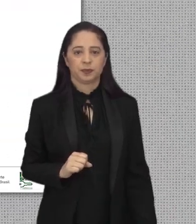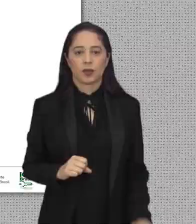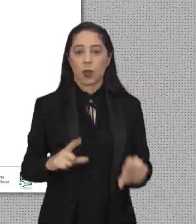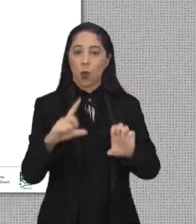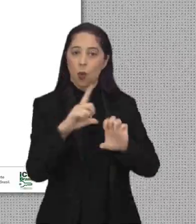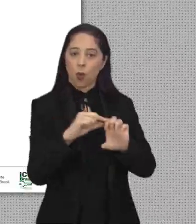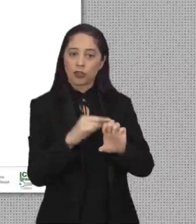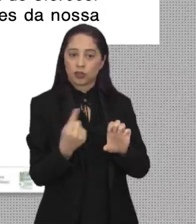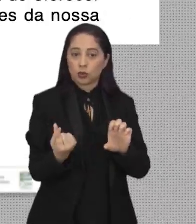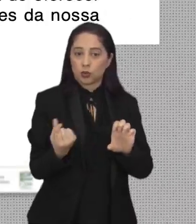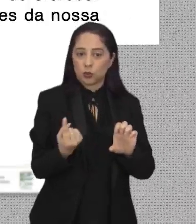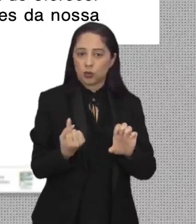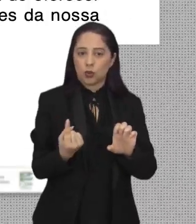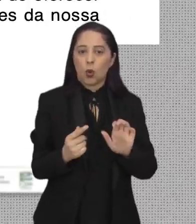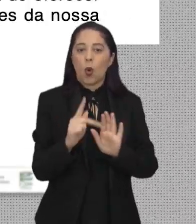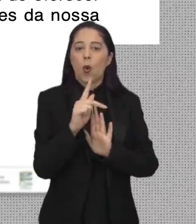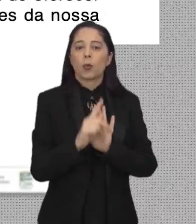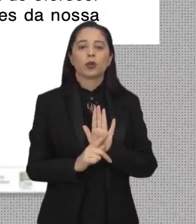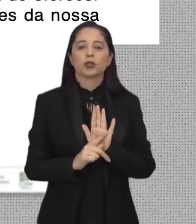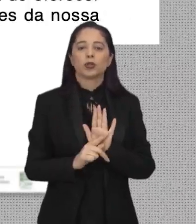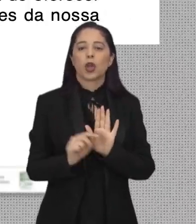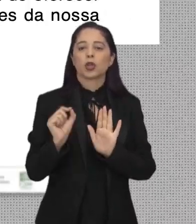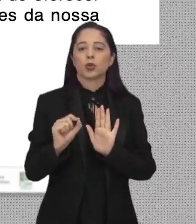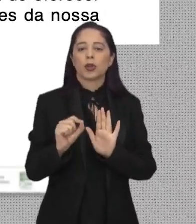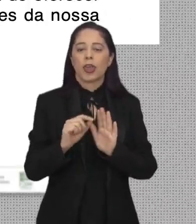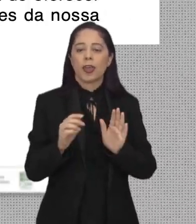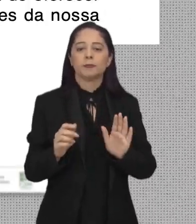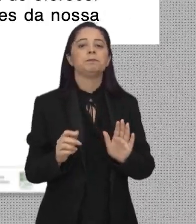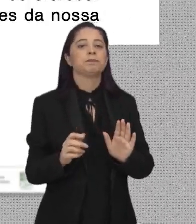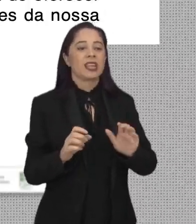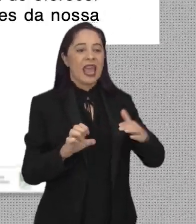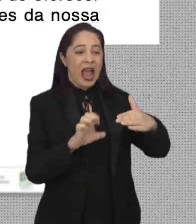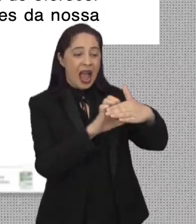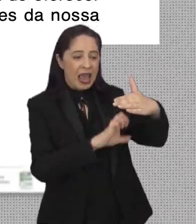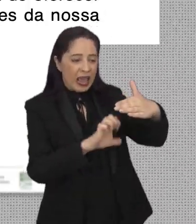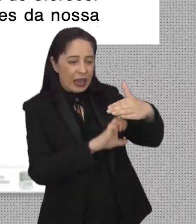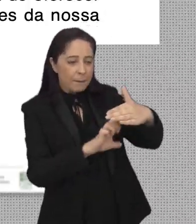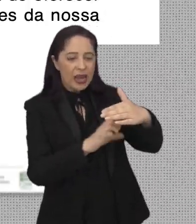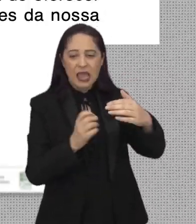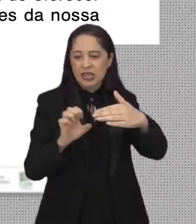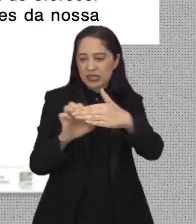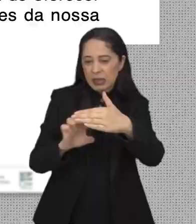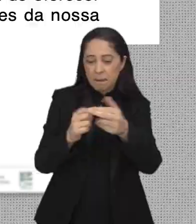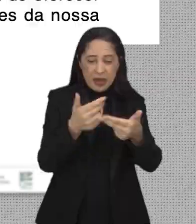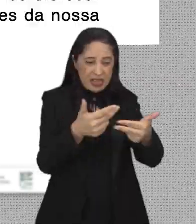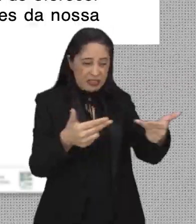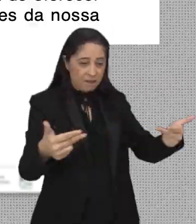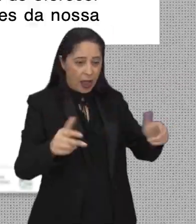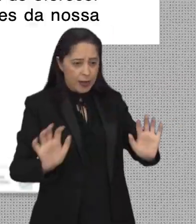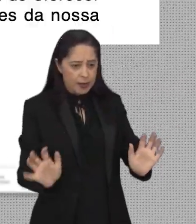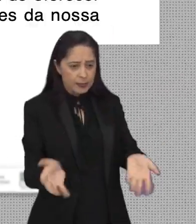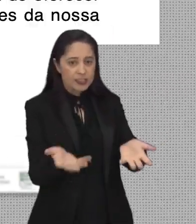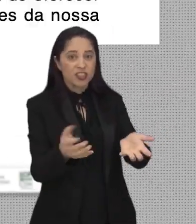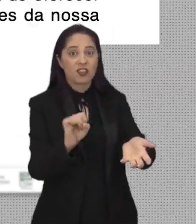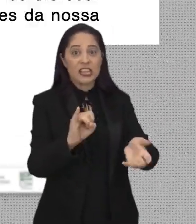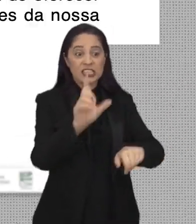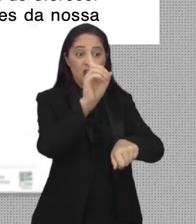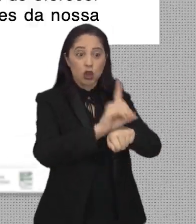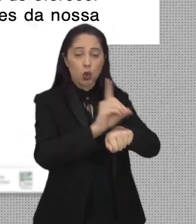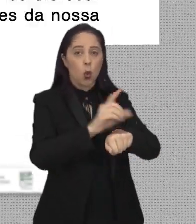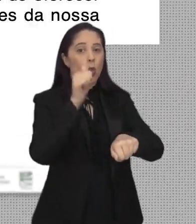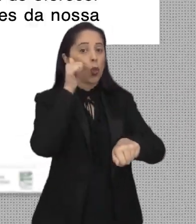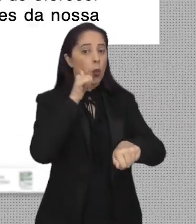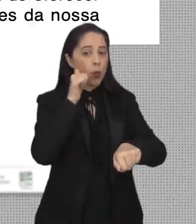De acordo com o artigo 1º, o projeto prevê incentivar negócios com ideias inovadoras geridos por mulheres.